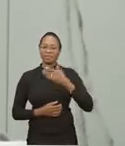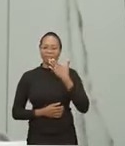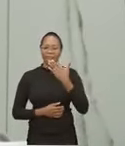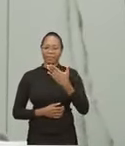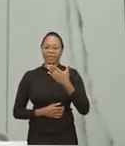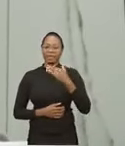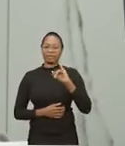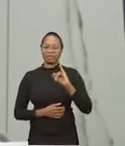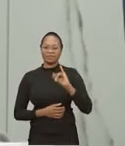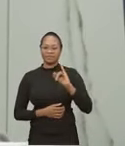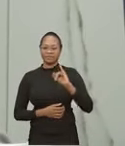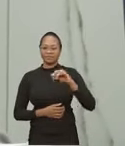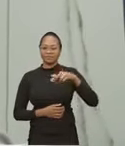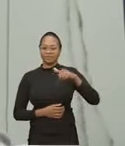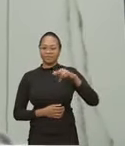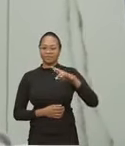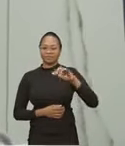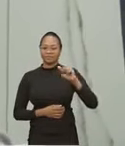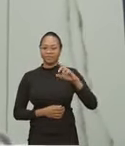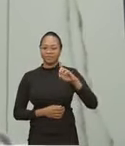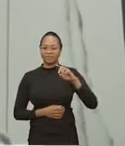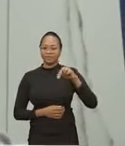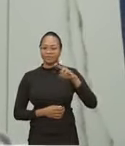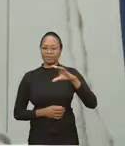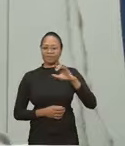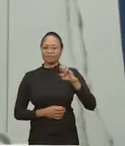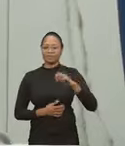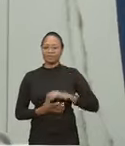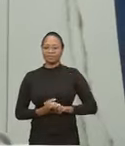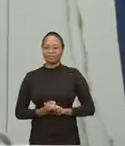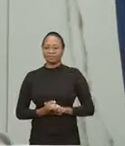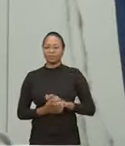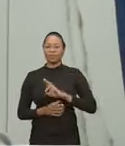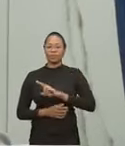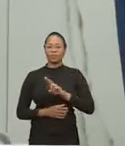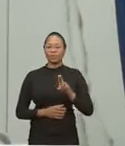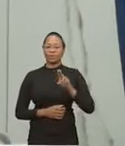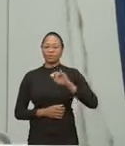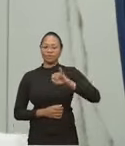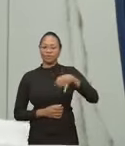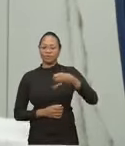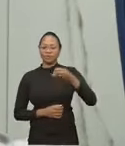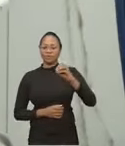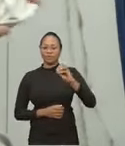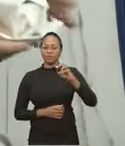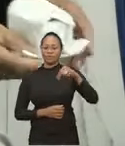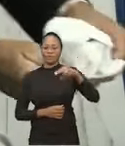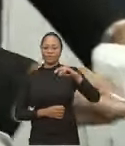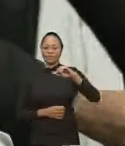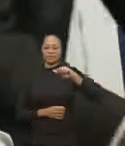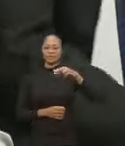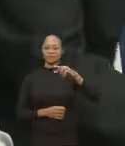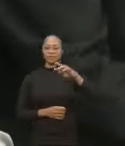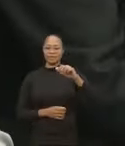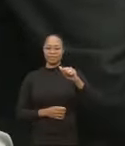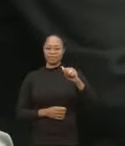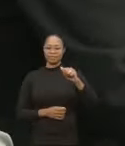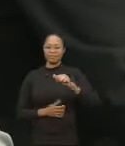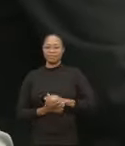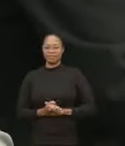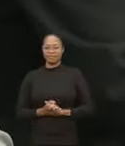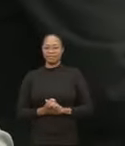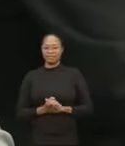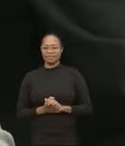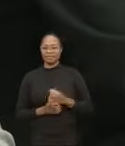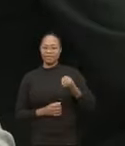medalha Irmã Dulce à ilustre senhora Jonalisa da Conceição Dias e da outras providências. Projeto de resolução de